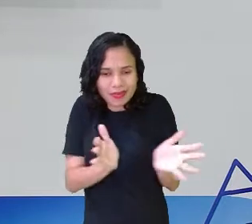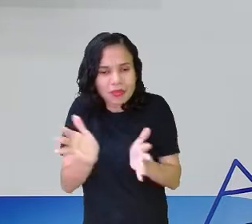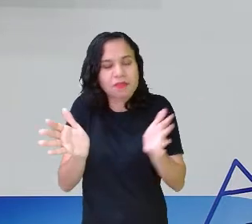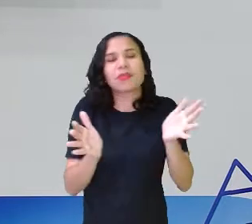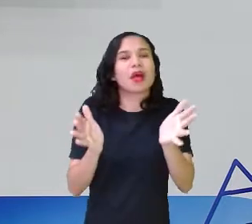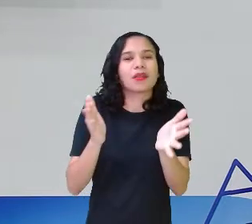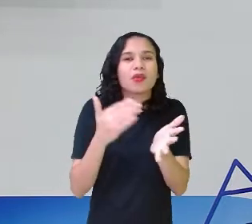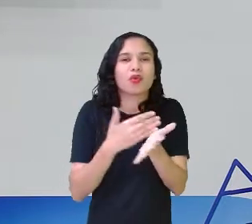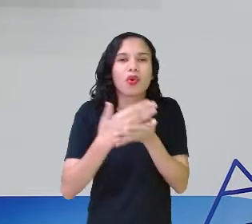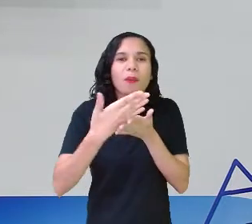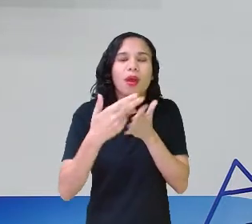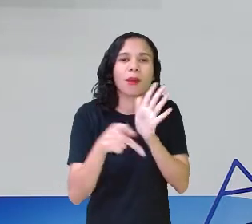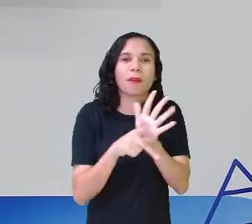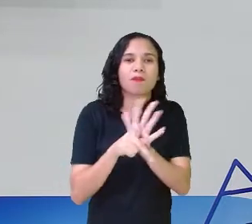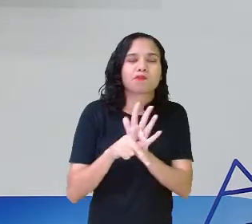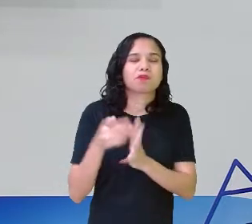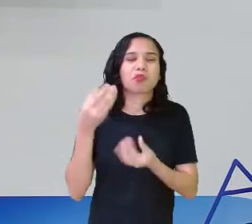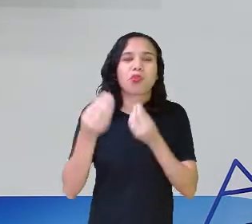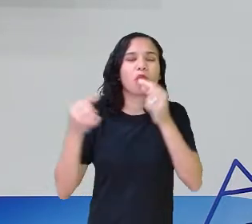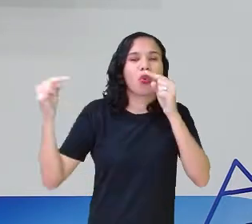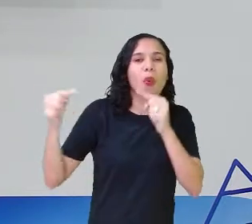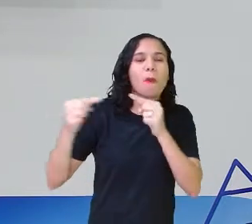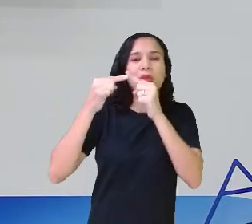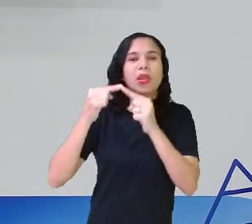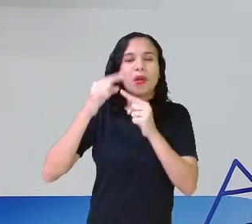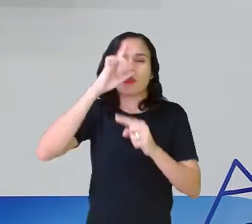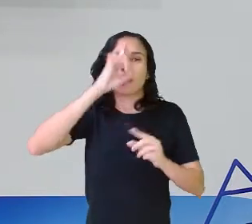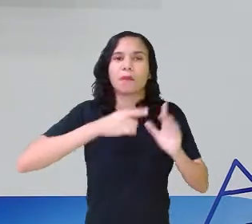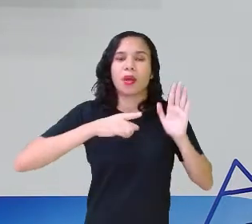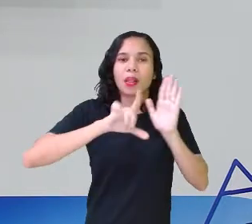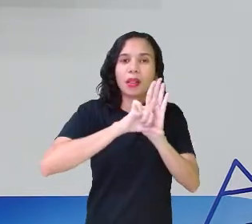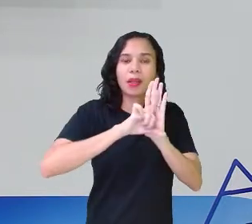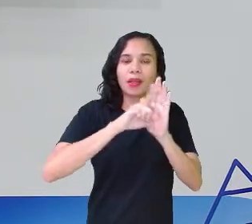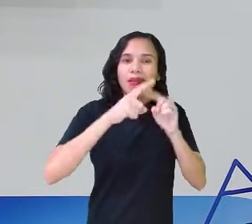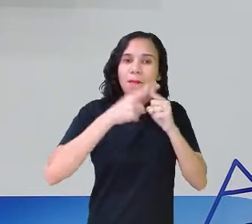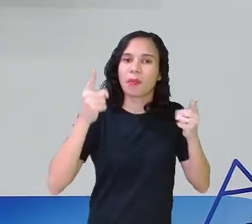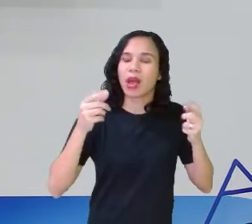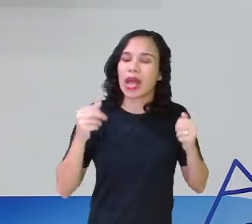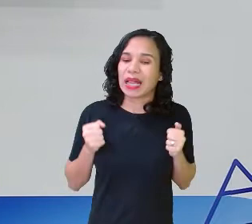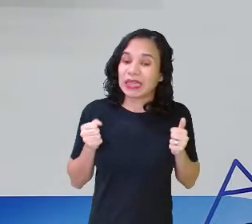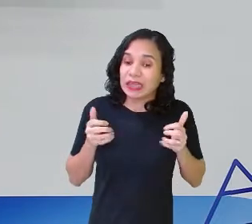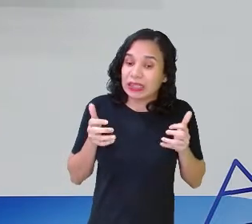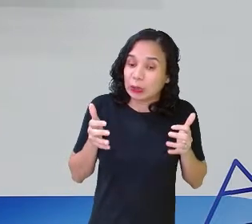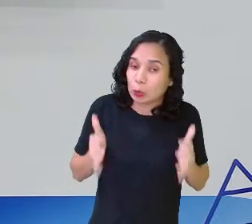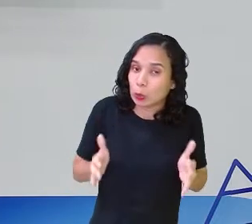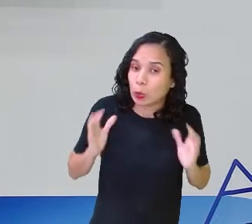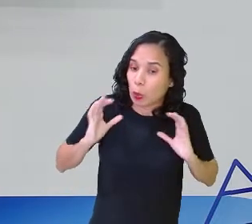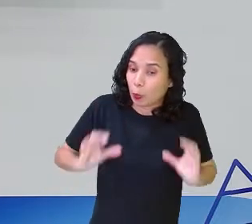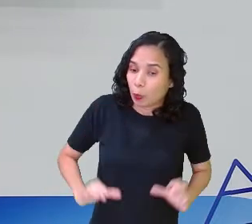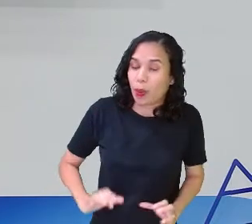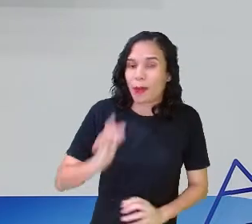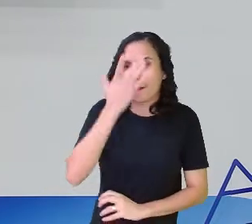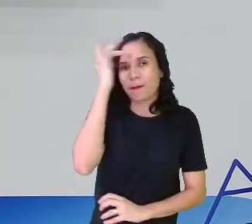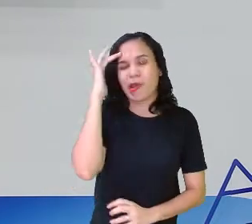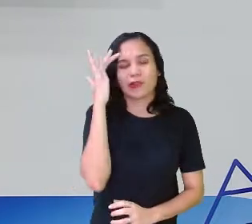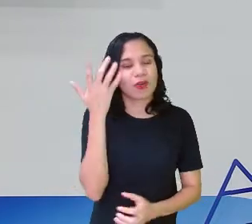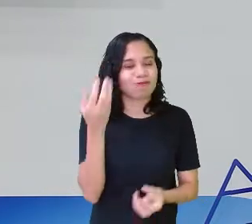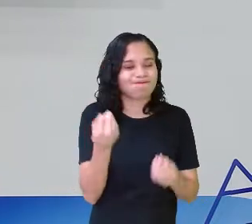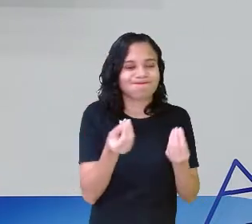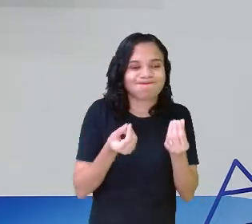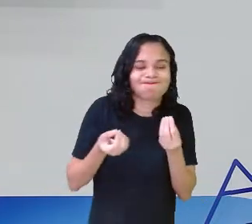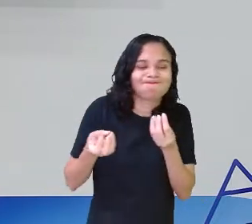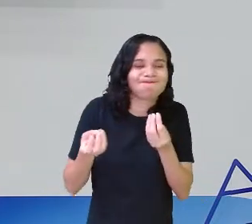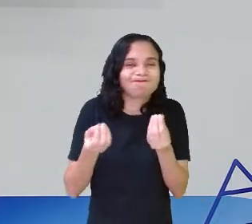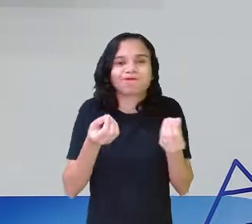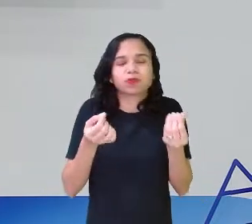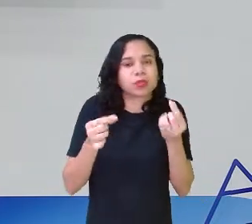configura a partir do desenho universal, mas a atitude das pessoas não fazem com que essas possibilidades que estão